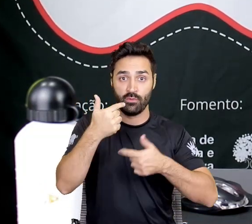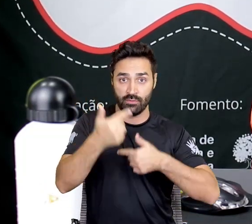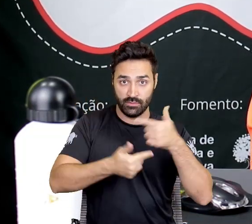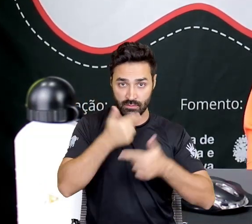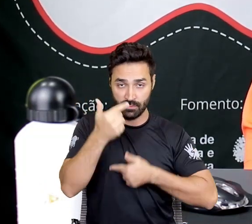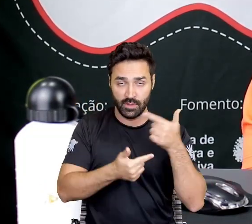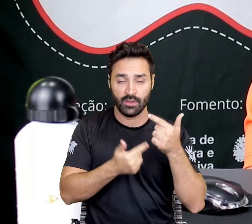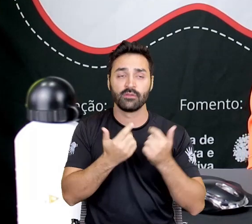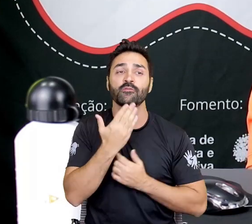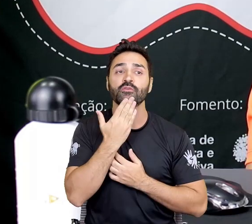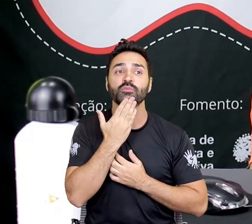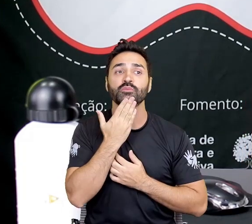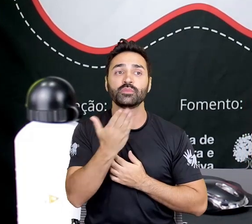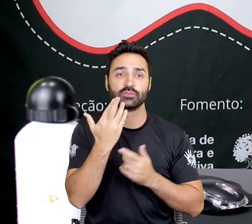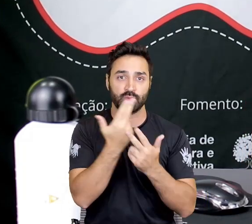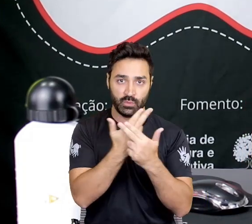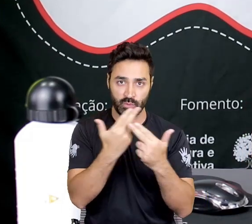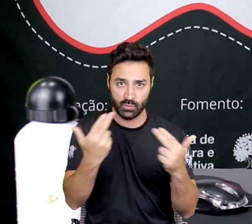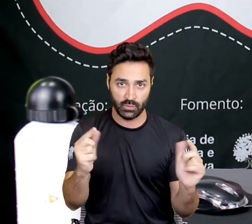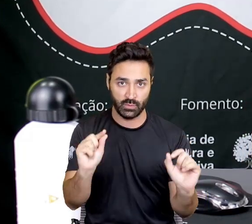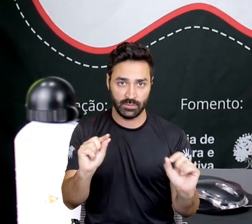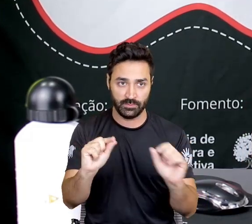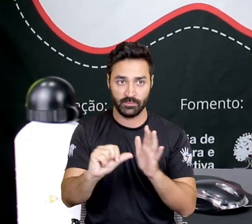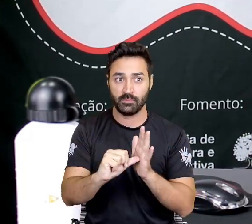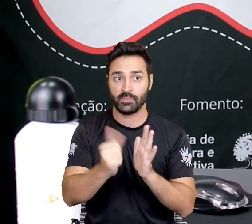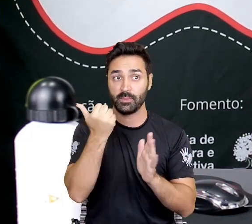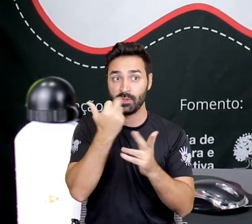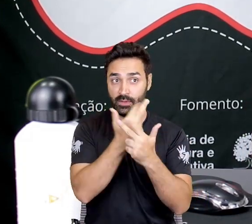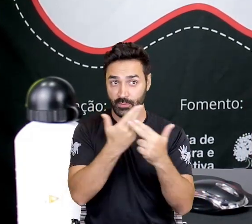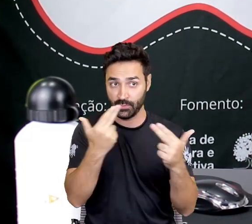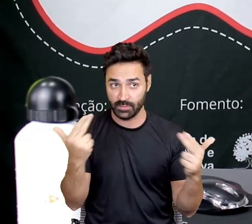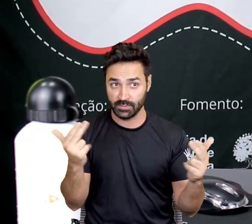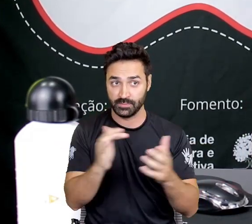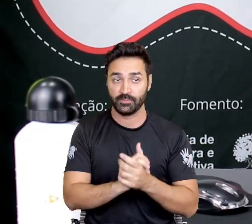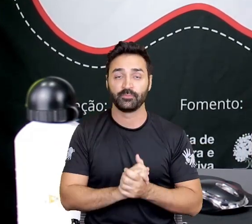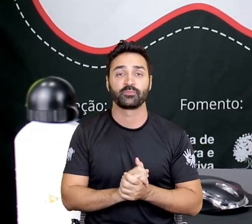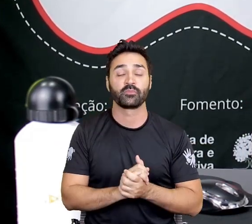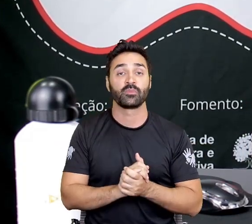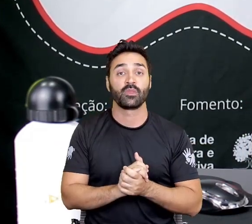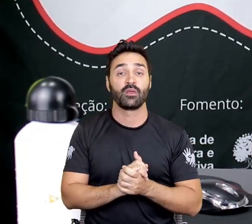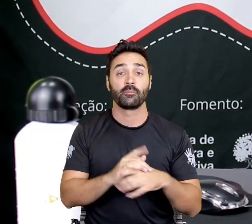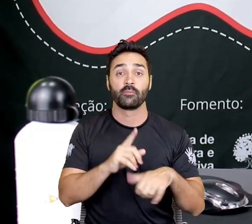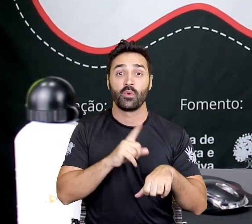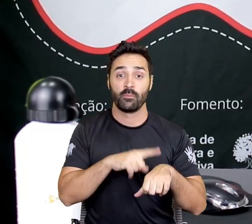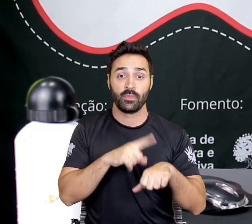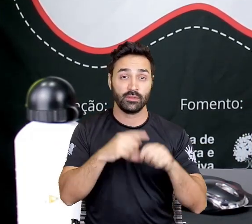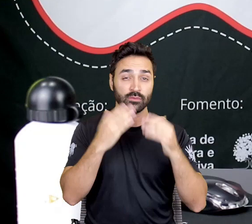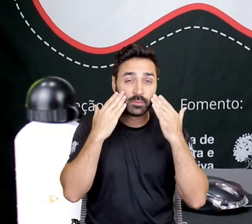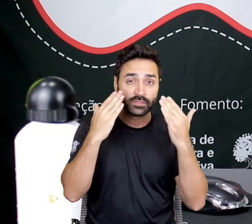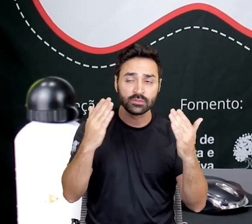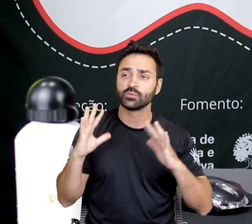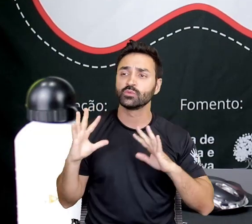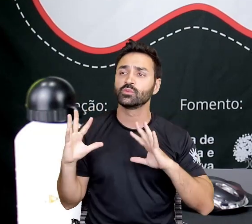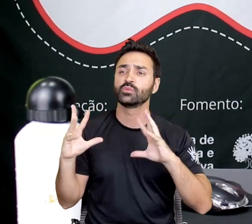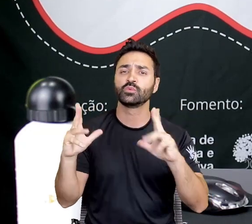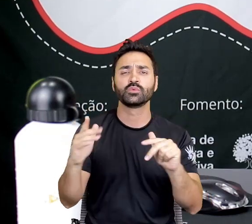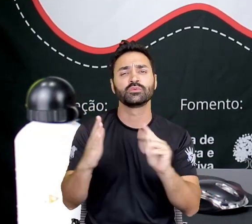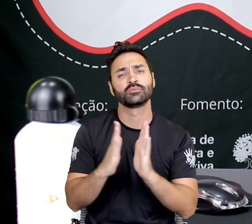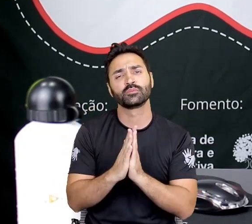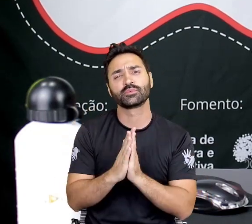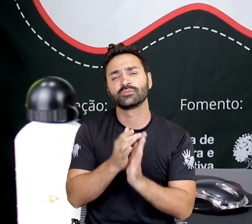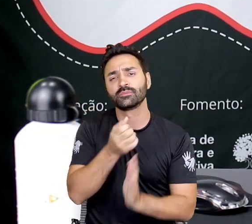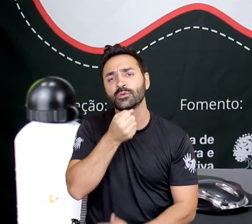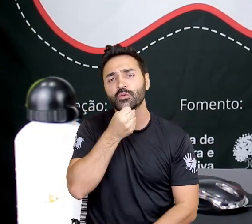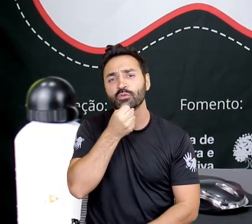pedir algumas coisas. Primeiro, que durante a apresentação todo mundo mantenha o microfone no